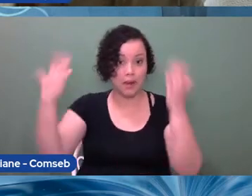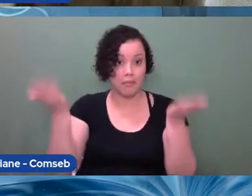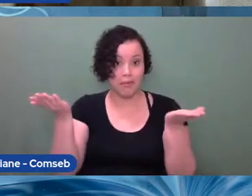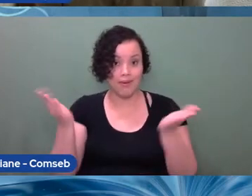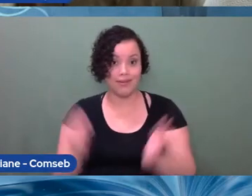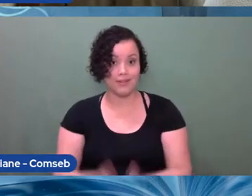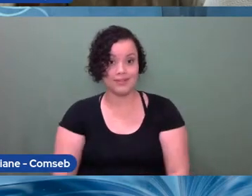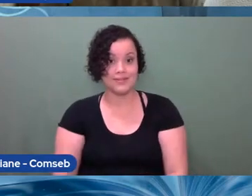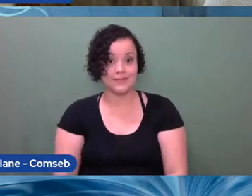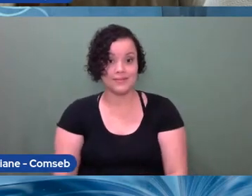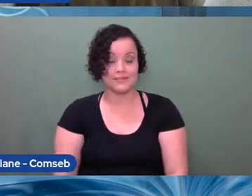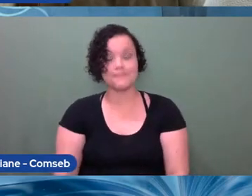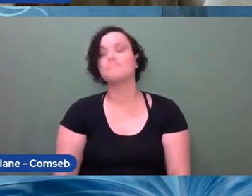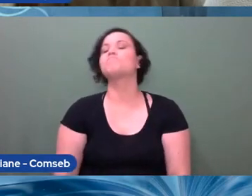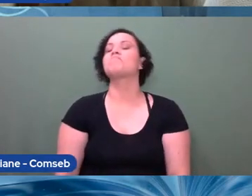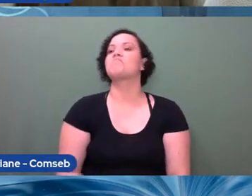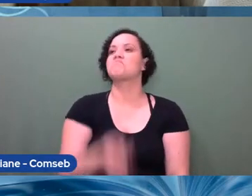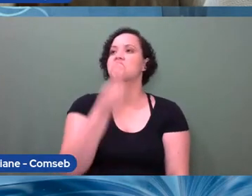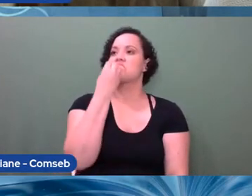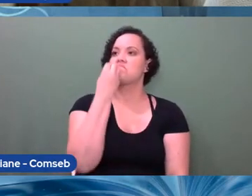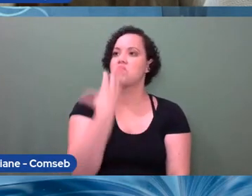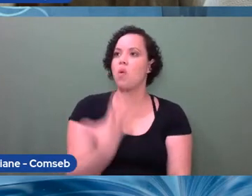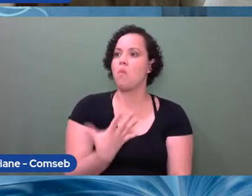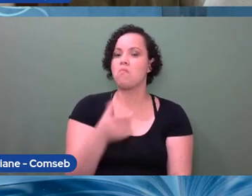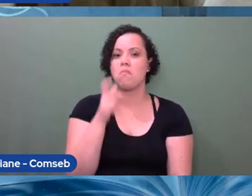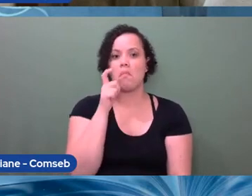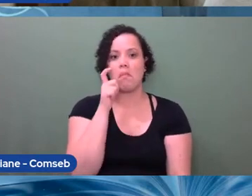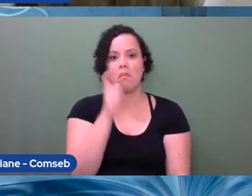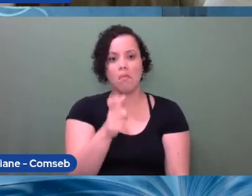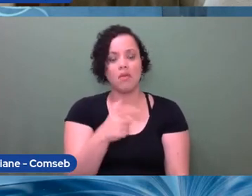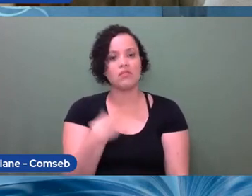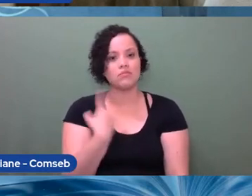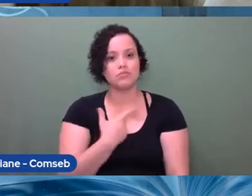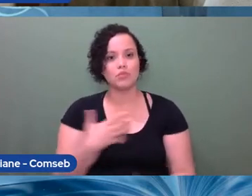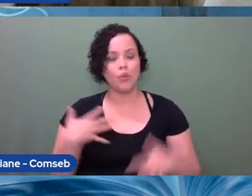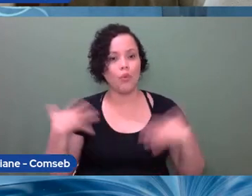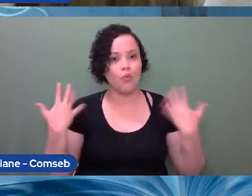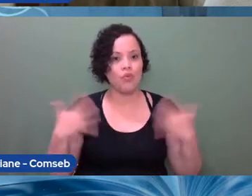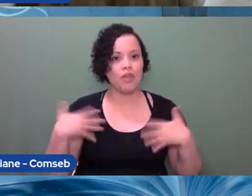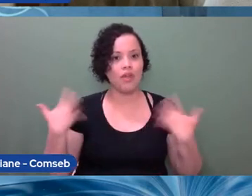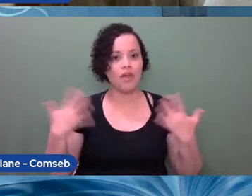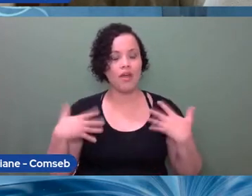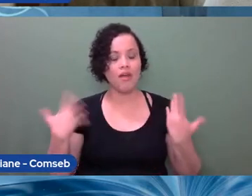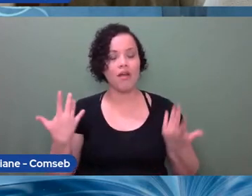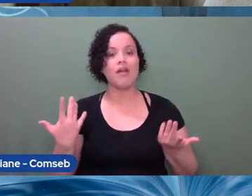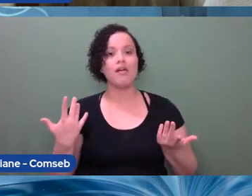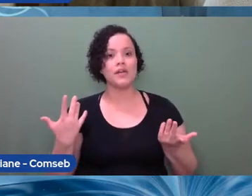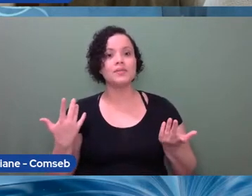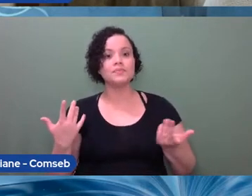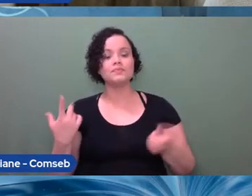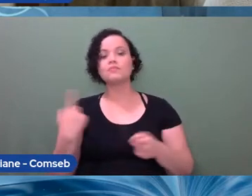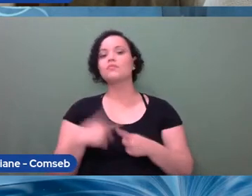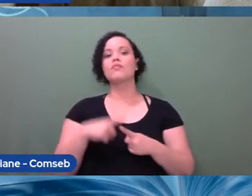Muito bom, muito interessante. Estamos muito, muito contentes, né, porque estamos